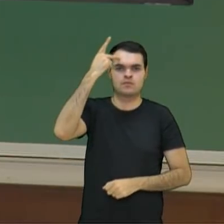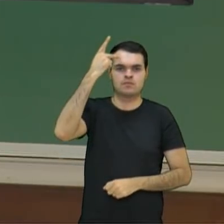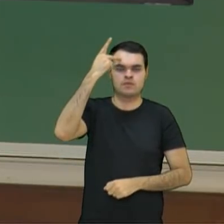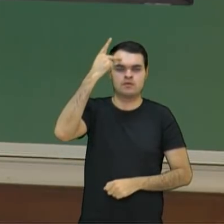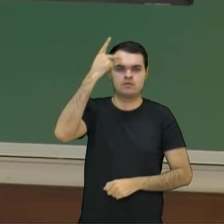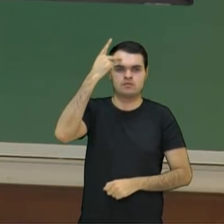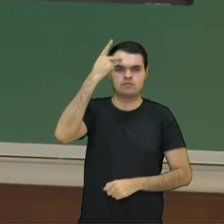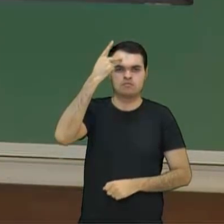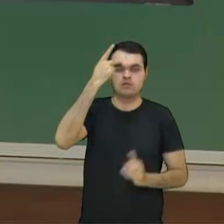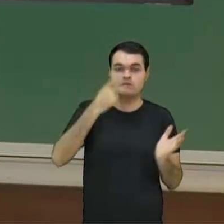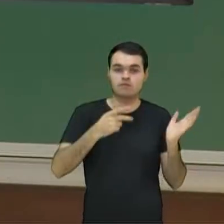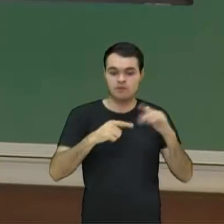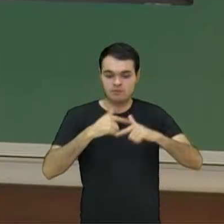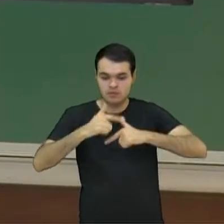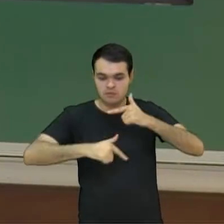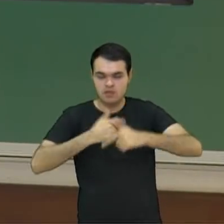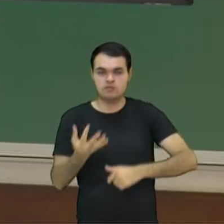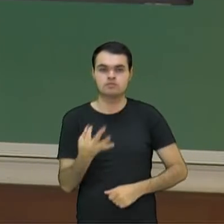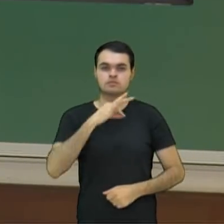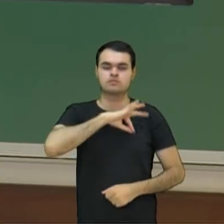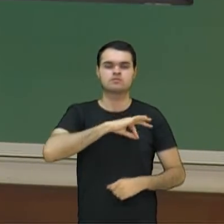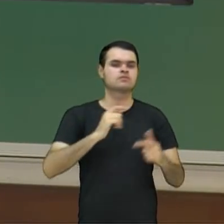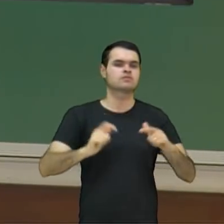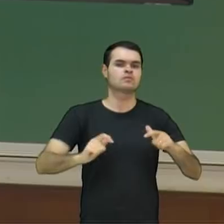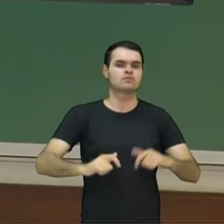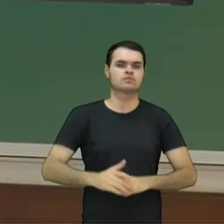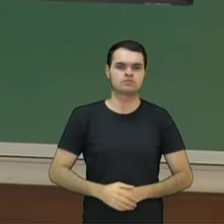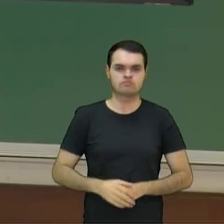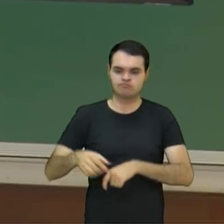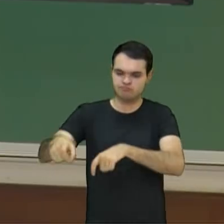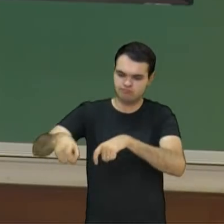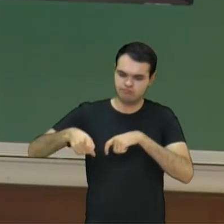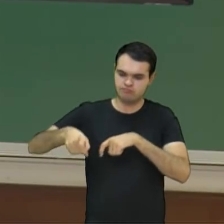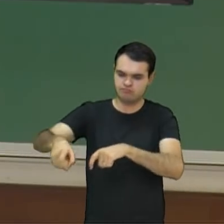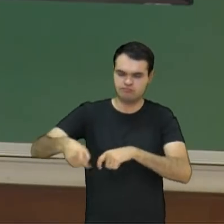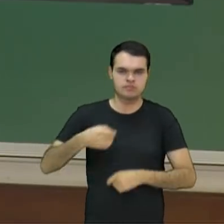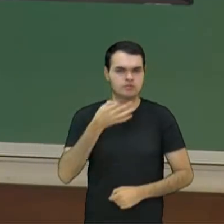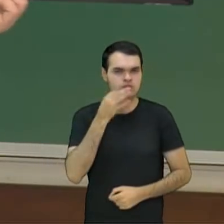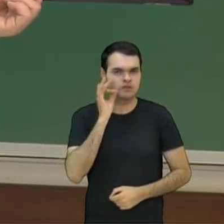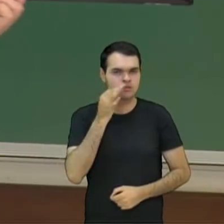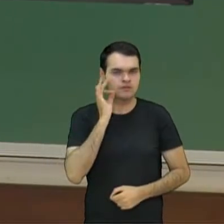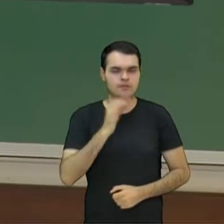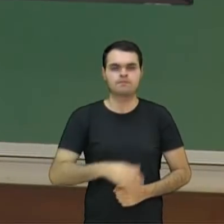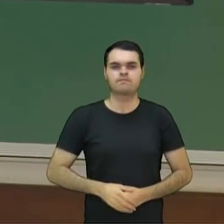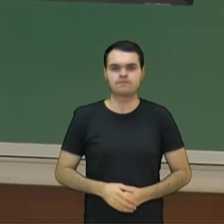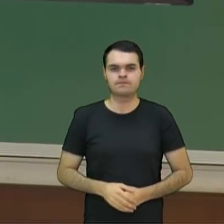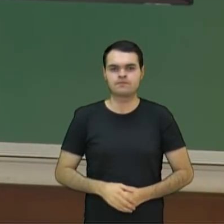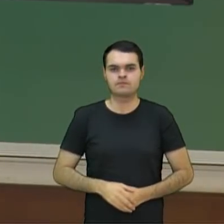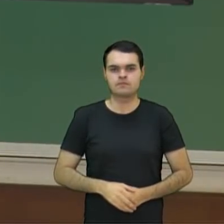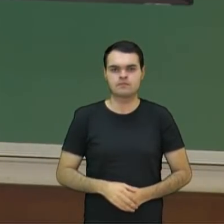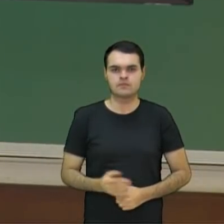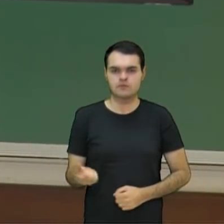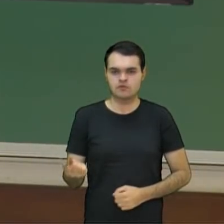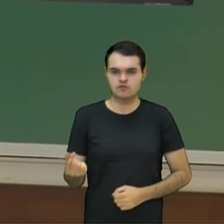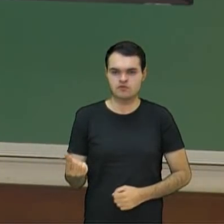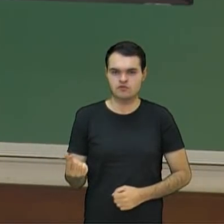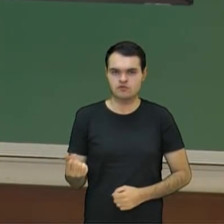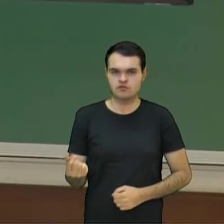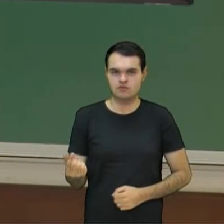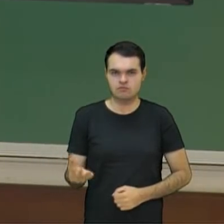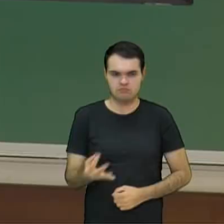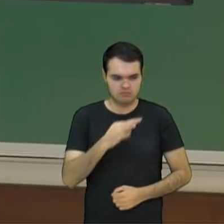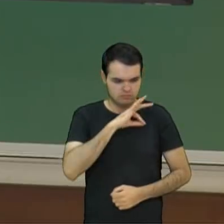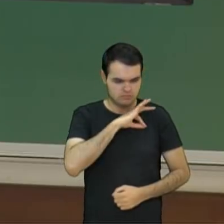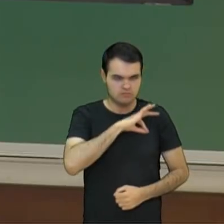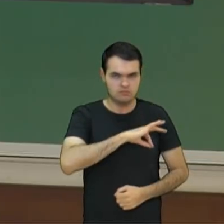vêm para trabalhar como assalariados. Onde eles vão trabalhar? Nas lavouras de café. Boa parte desse dinheiro ali, da produção de